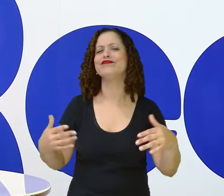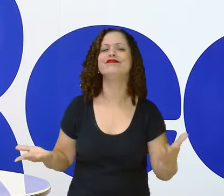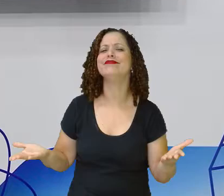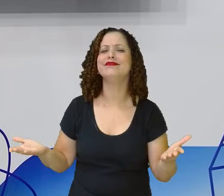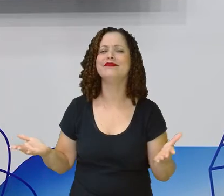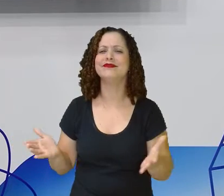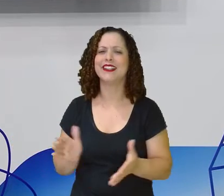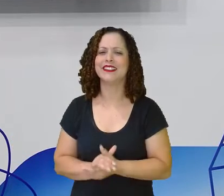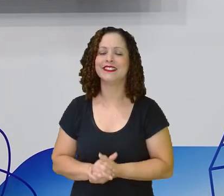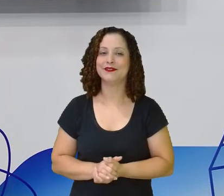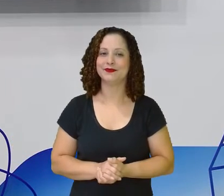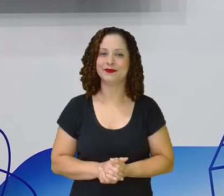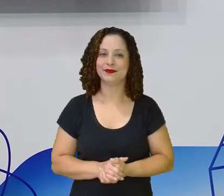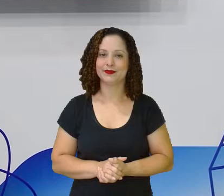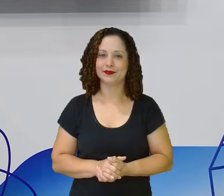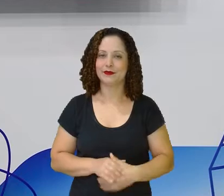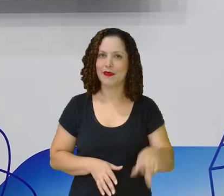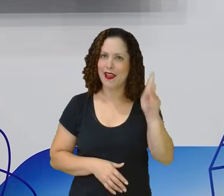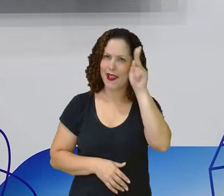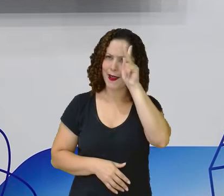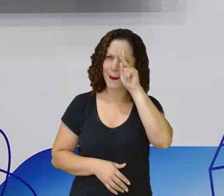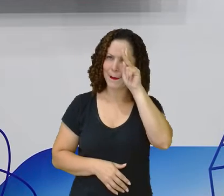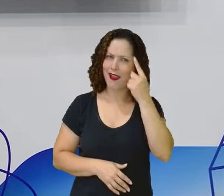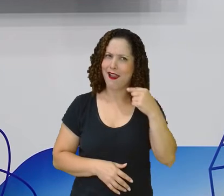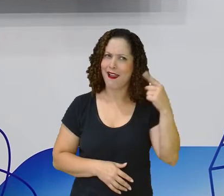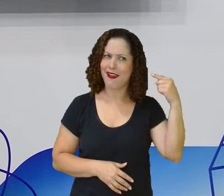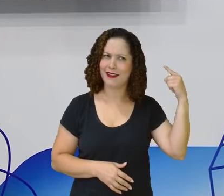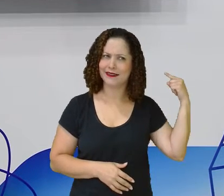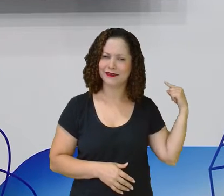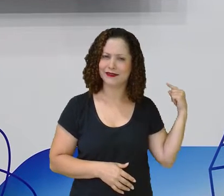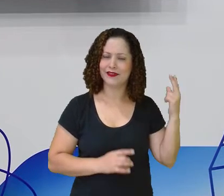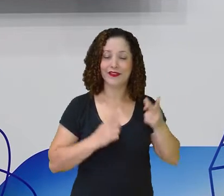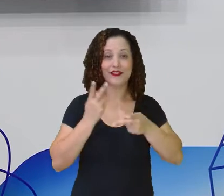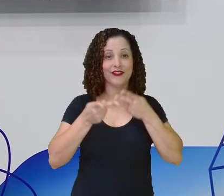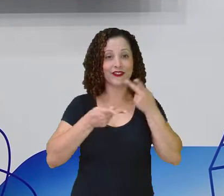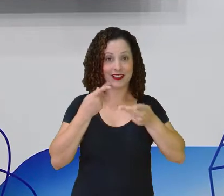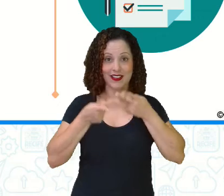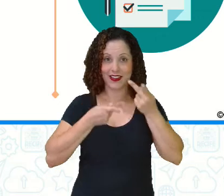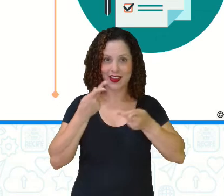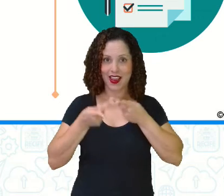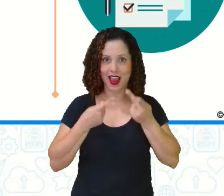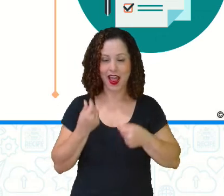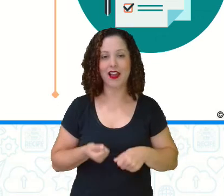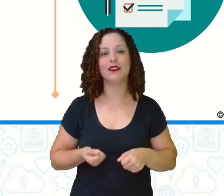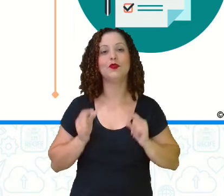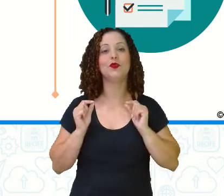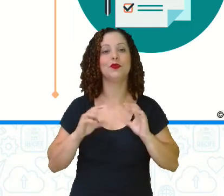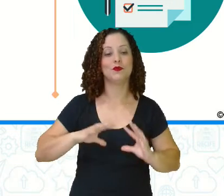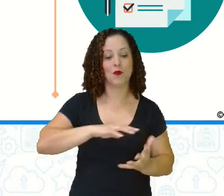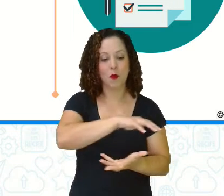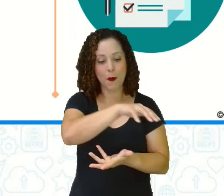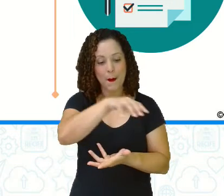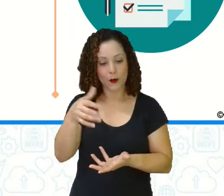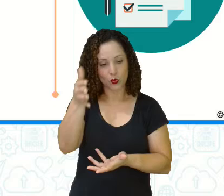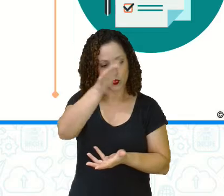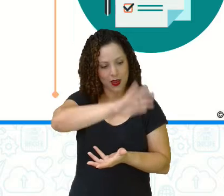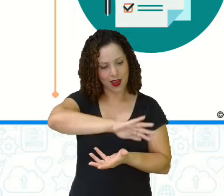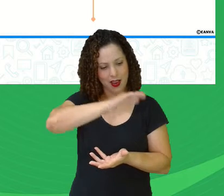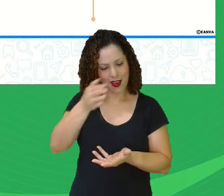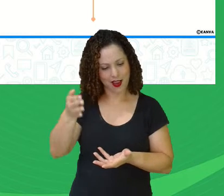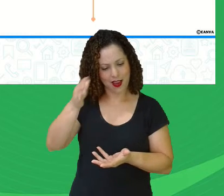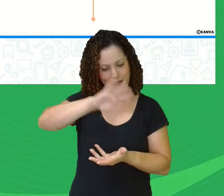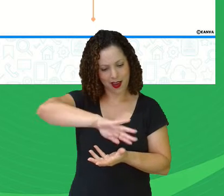E agora? E agora? Lembra, lá no início a gente foi falando das camadas. Então eu vou falar, por exemplo, letra